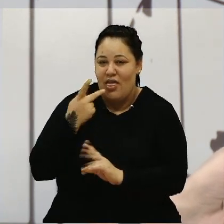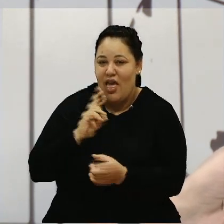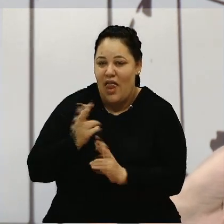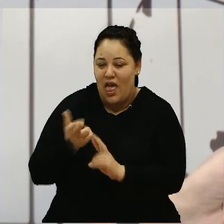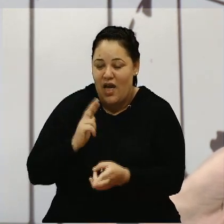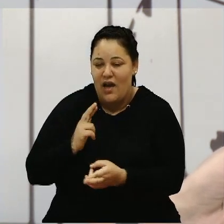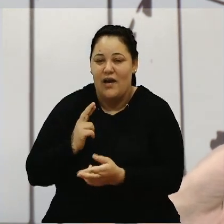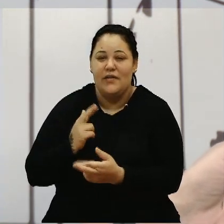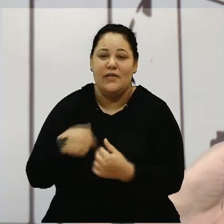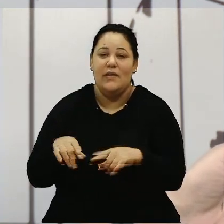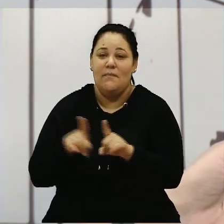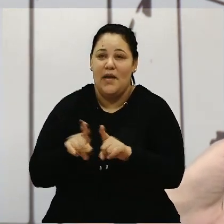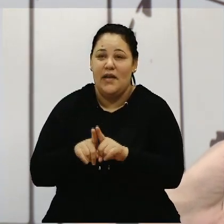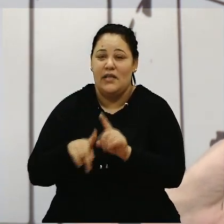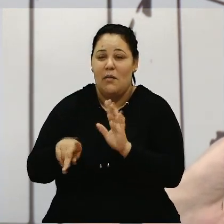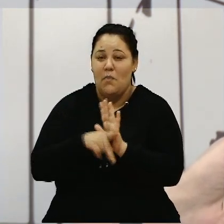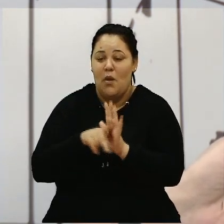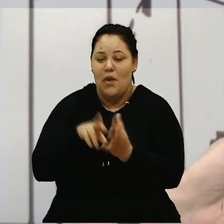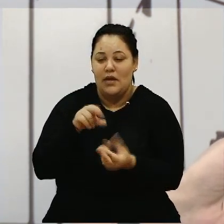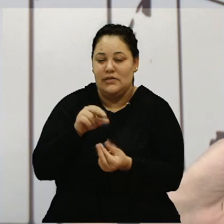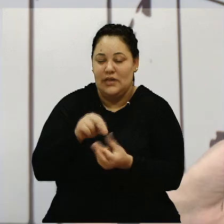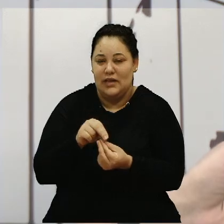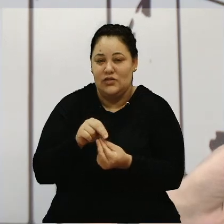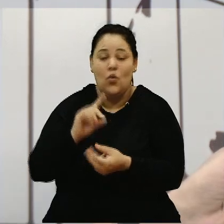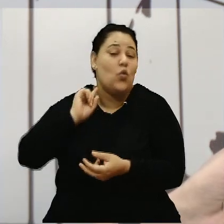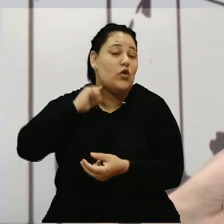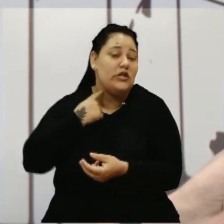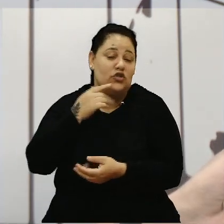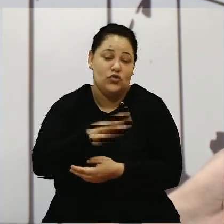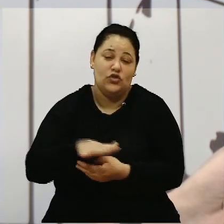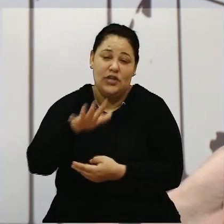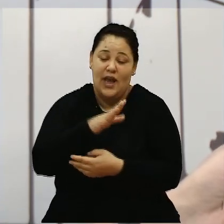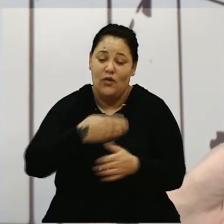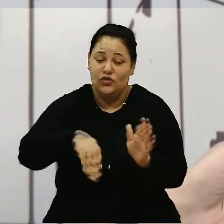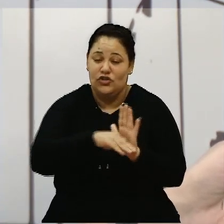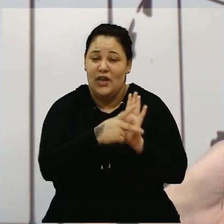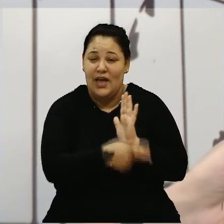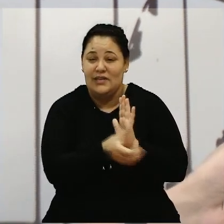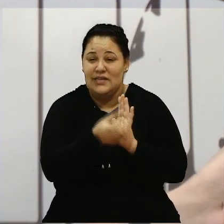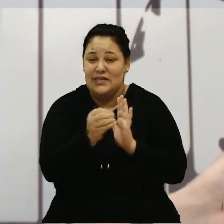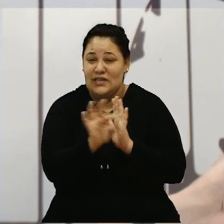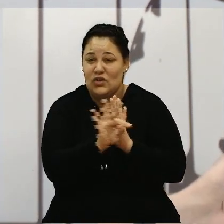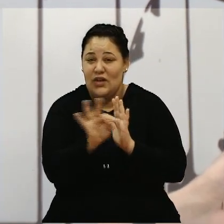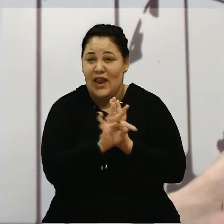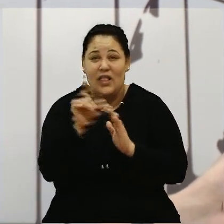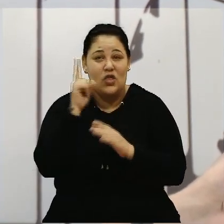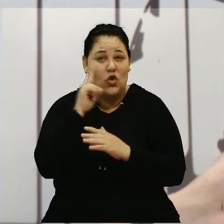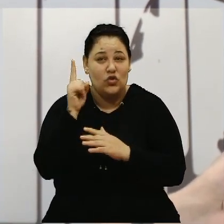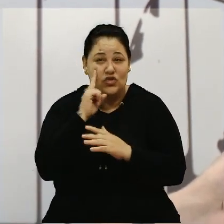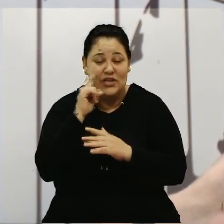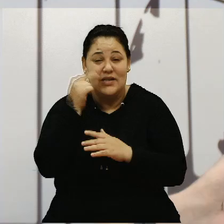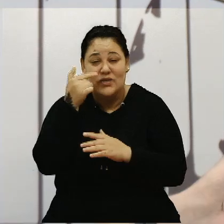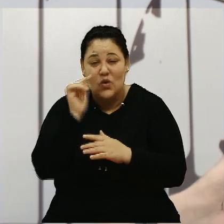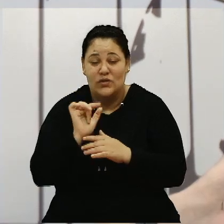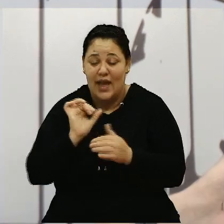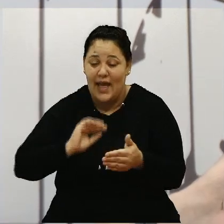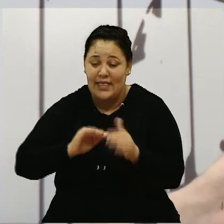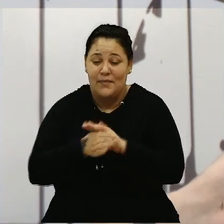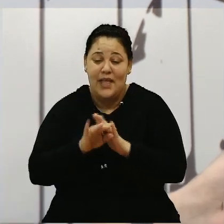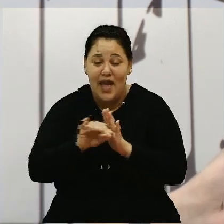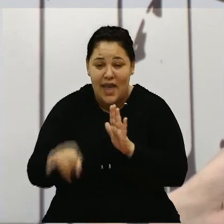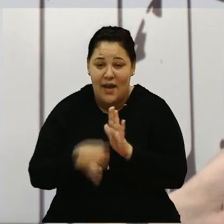fazem da própria reciclagem, o lixo que chega lá para eles são 60 toneladas dia, eles conseguem